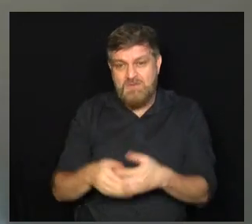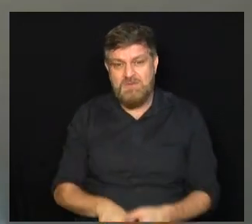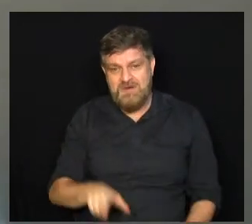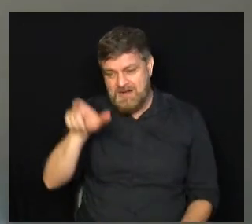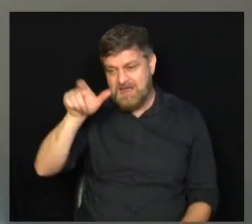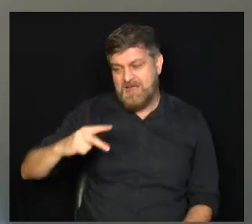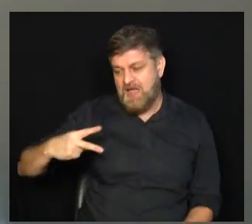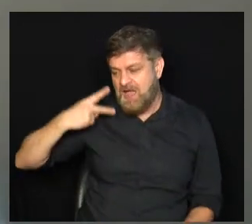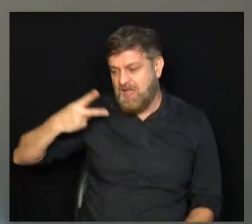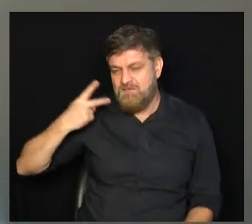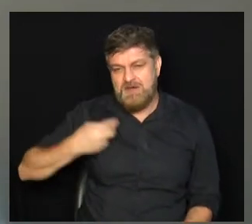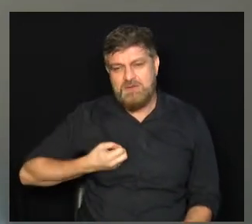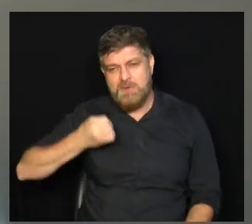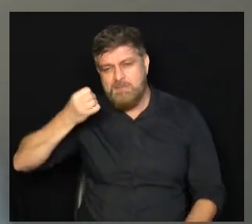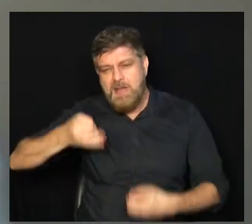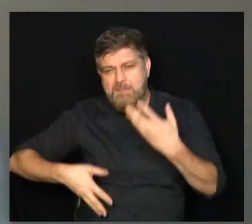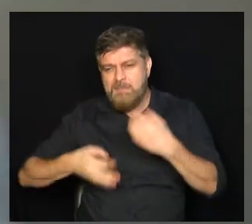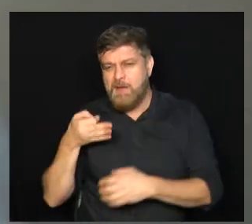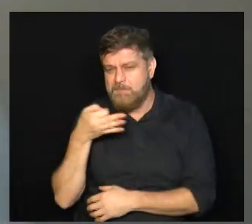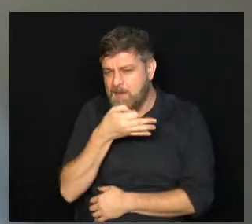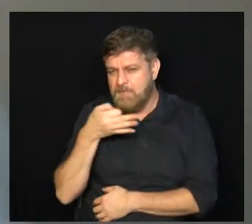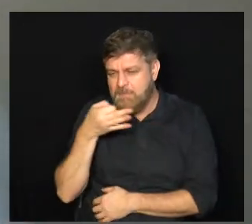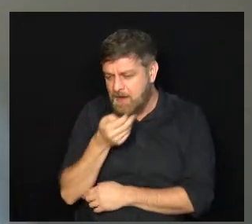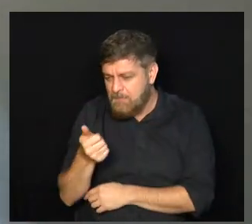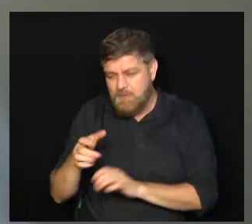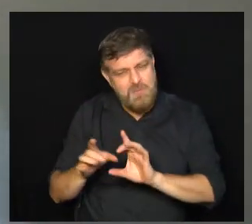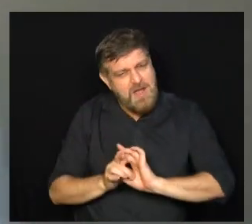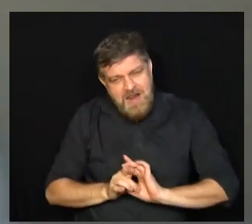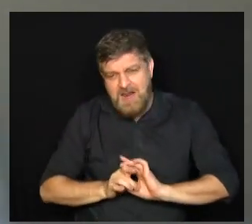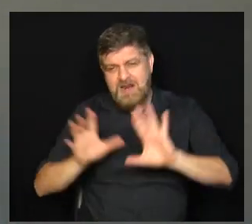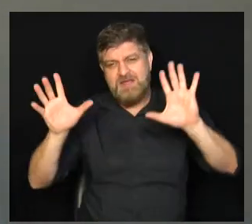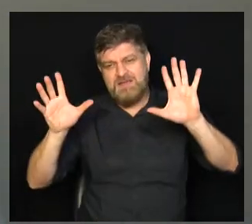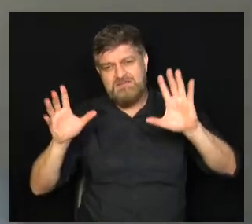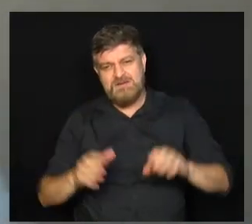possa falar um pouquinho. Seu Jair, por favor, fique à vontade.